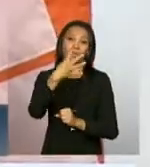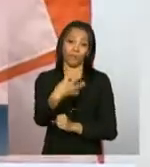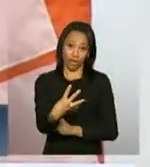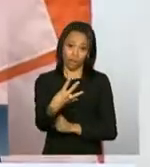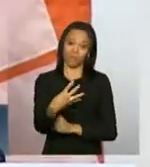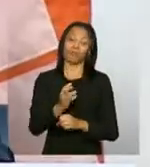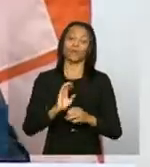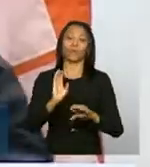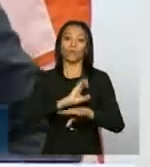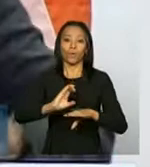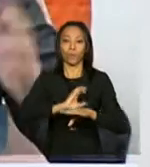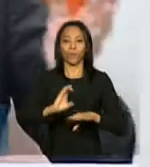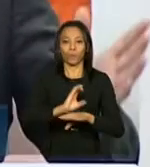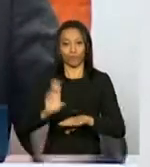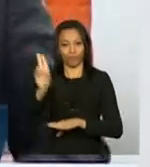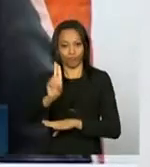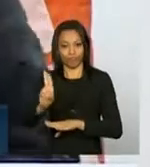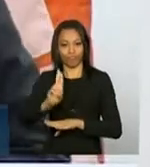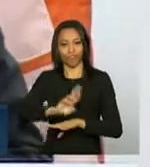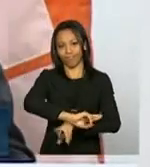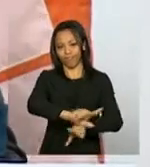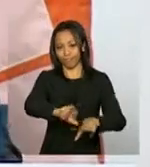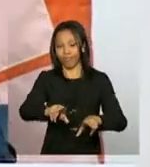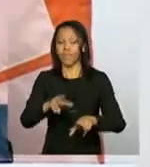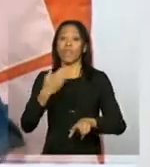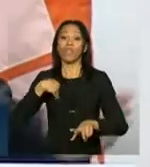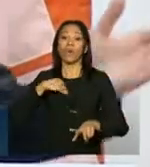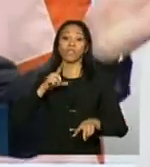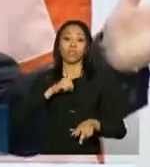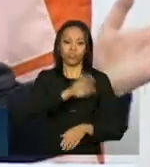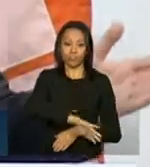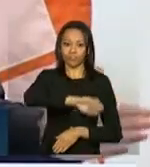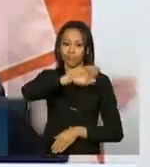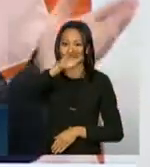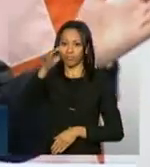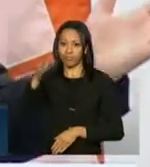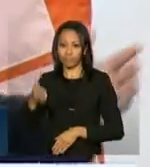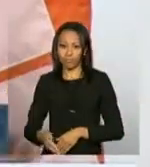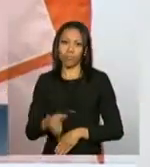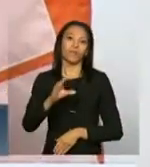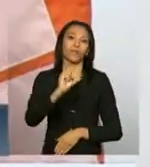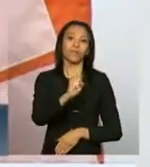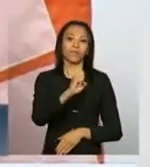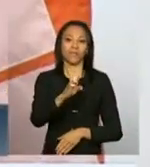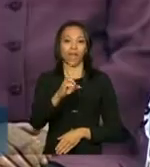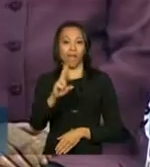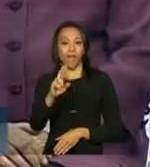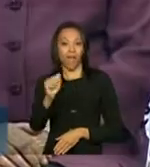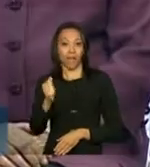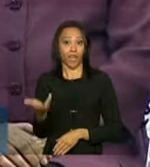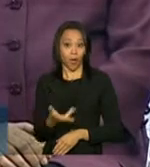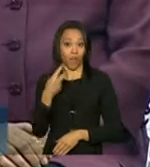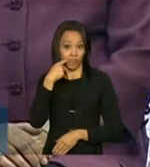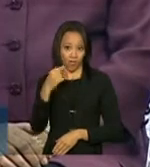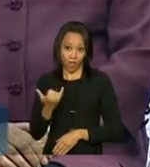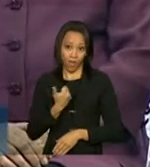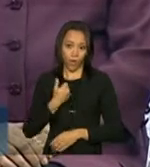superiores. Somos cercados pela Serra da Mantiqueira, da qual a senhora me falou da beleza que sobrevoou agora há